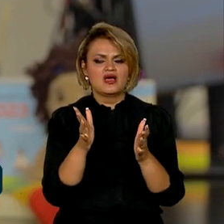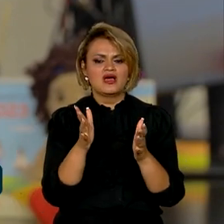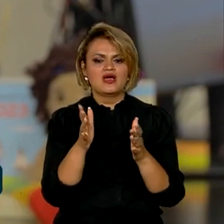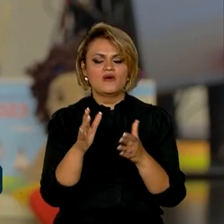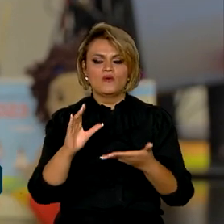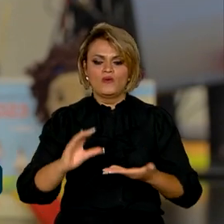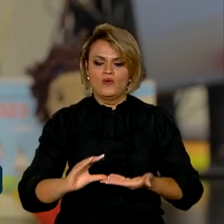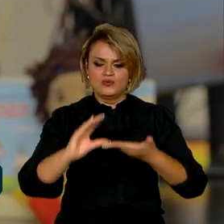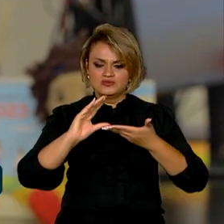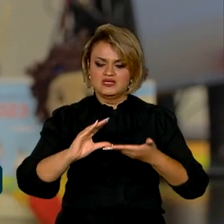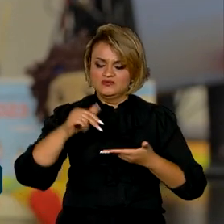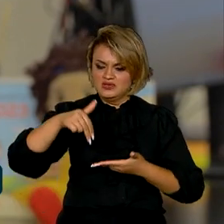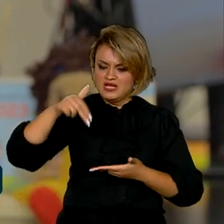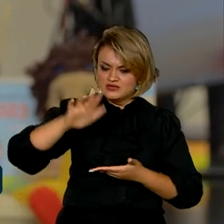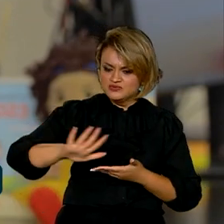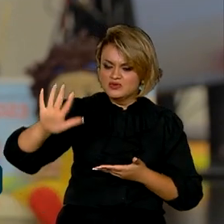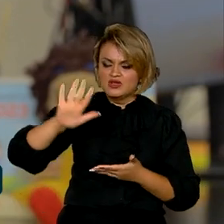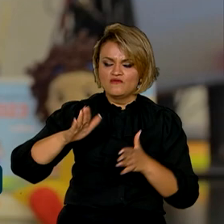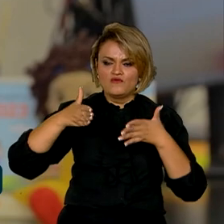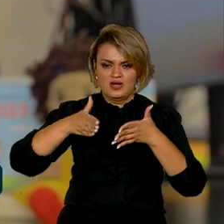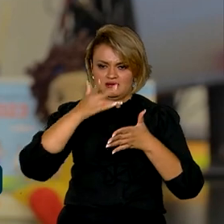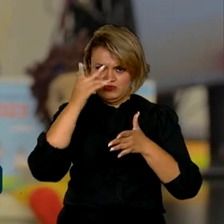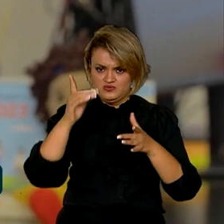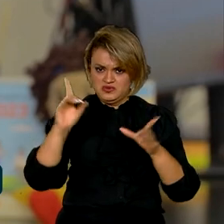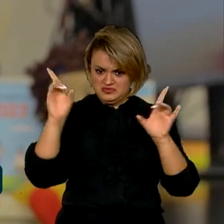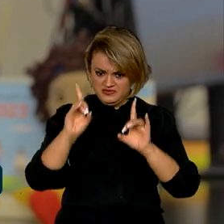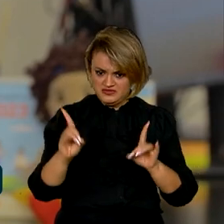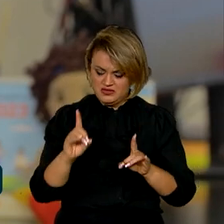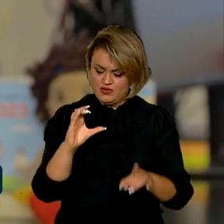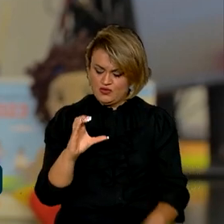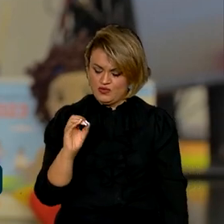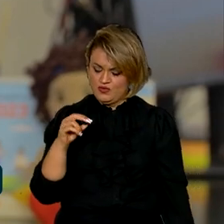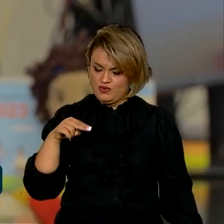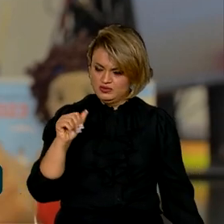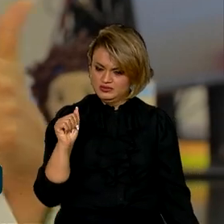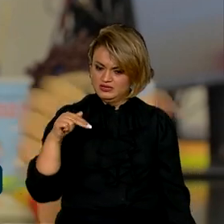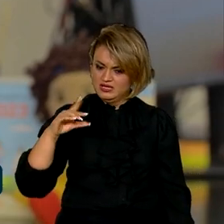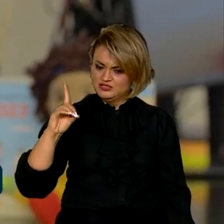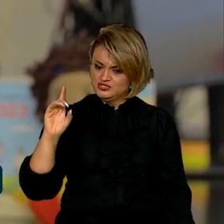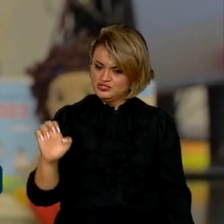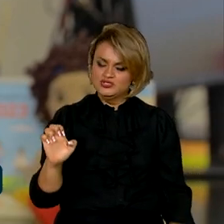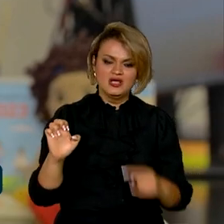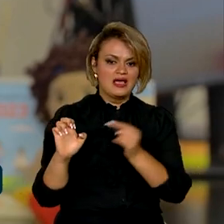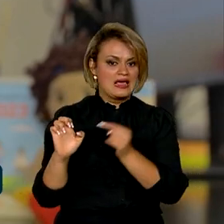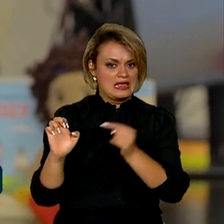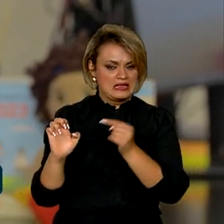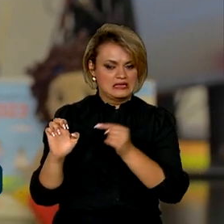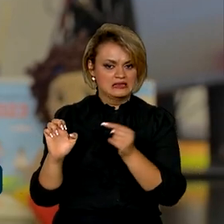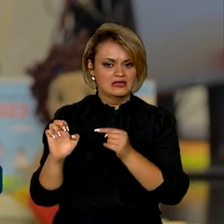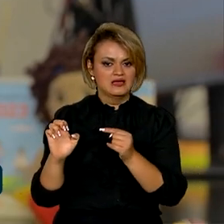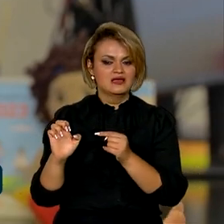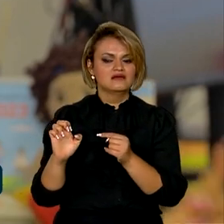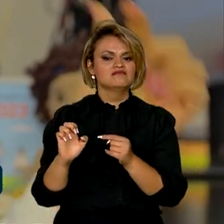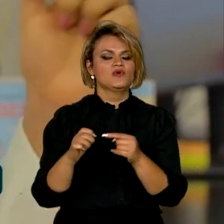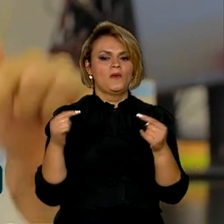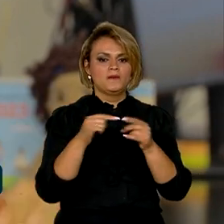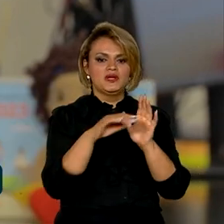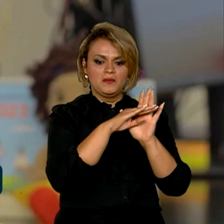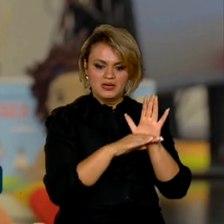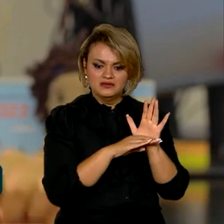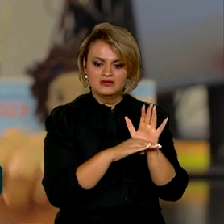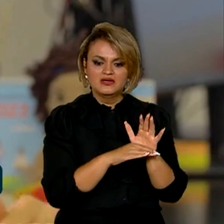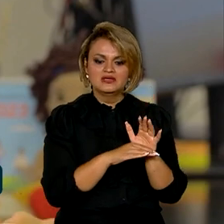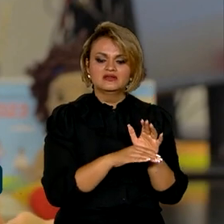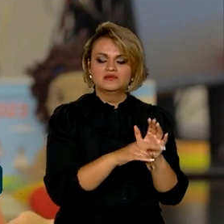do Conselho Nacional de Direitos da Pessoa com Deficiência, o CONAD. O CONAD, ele participou do primeiro plano. Sim.